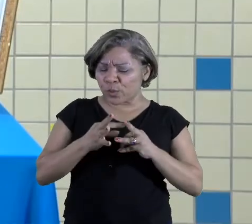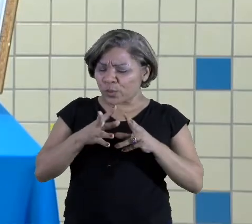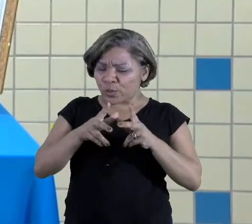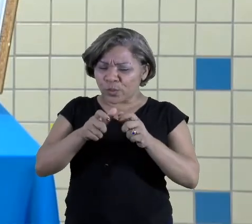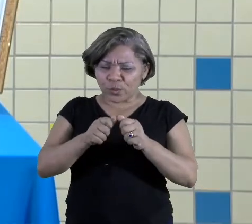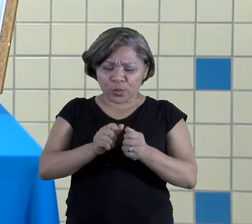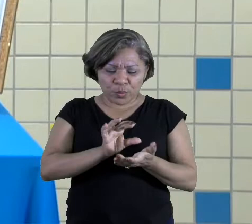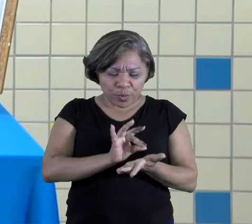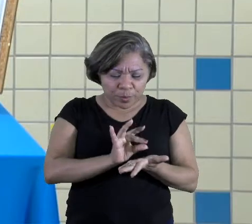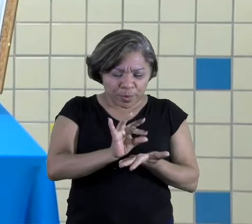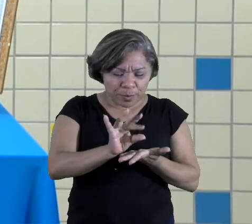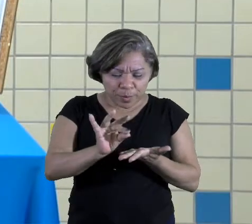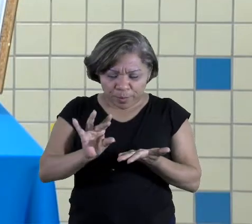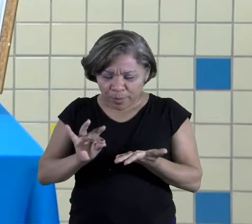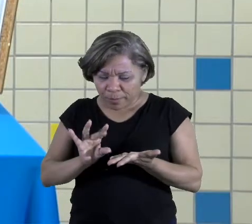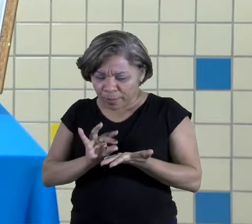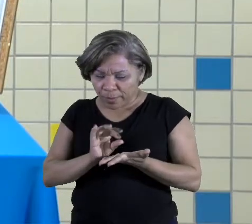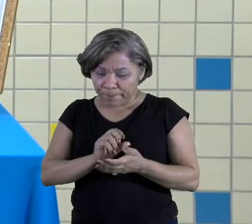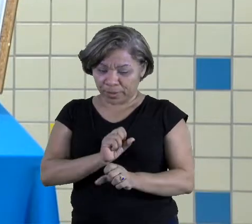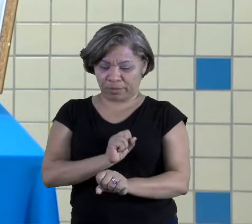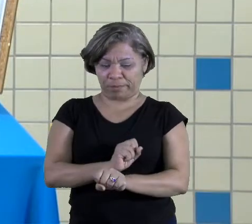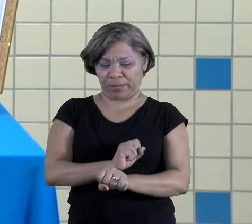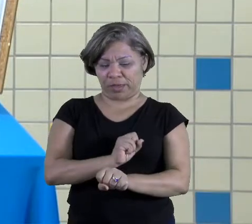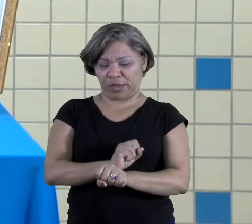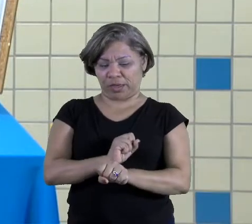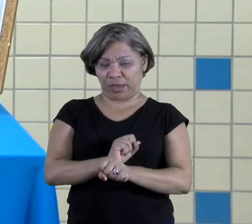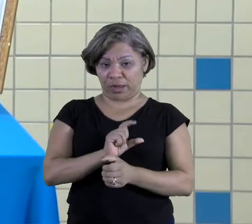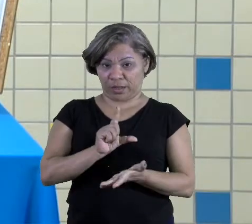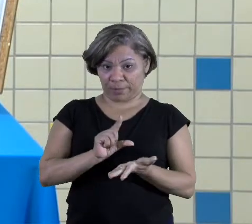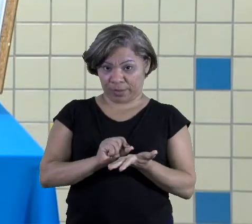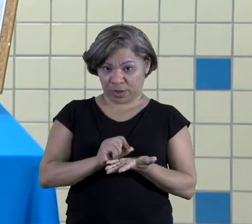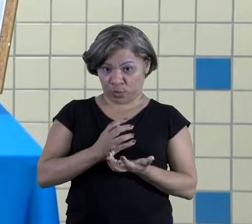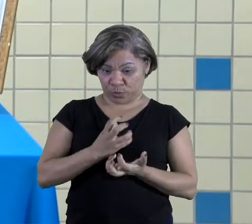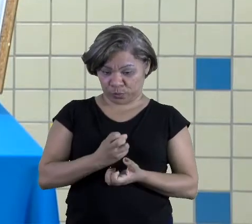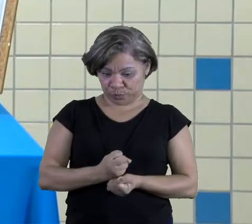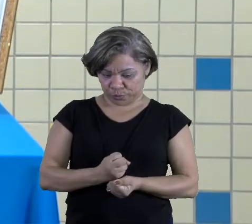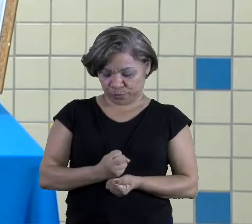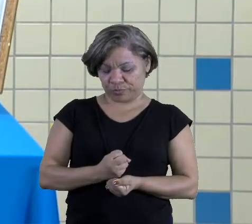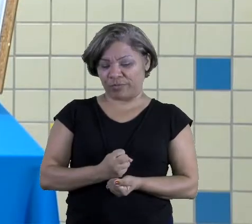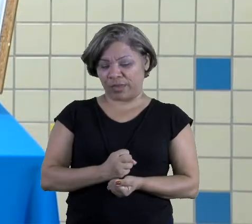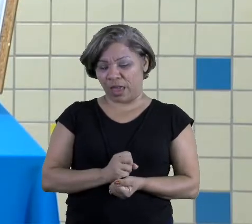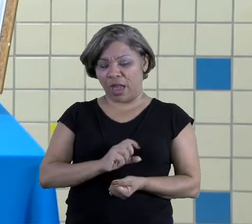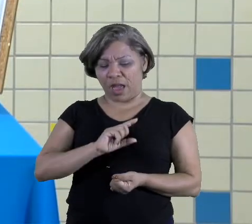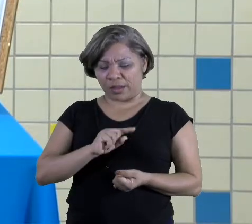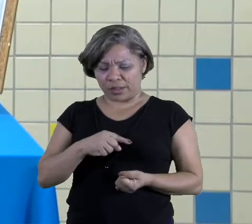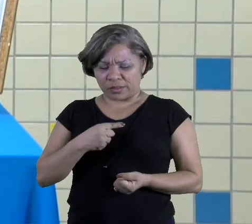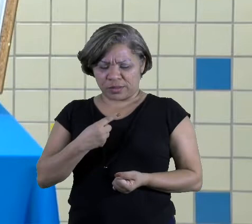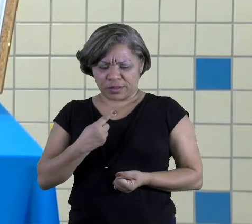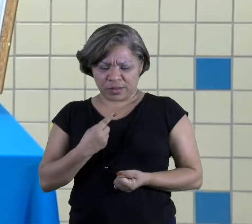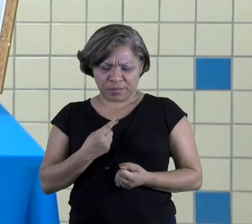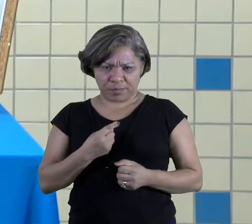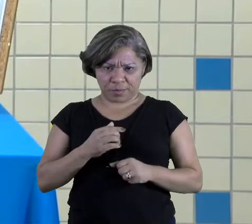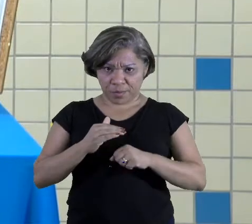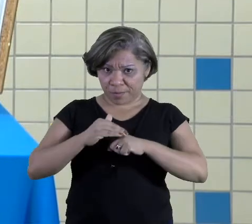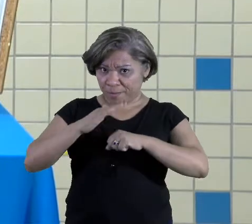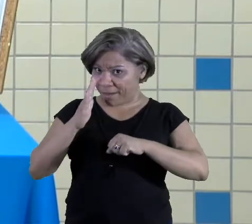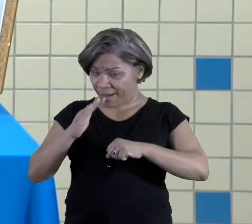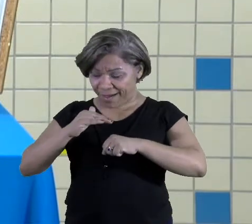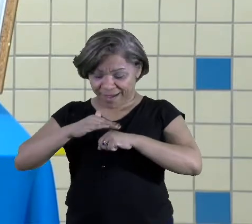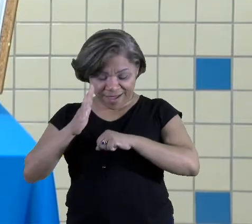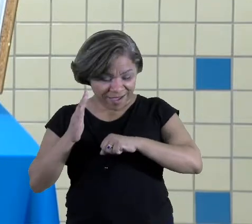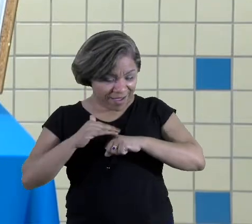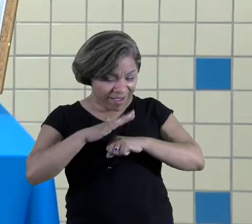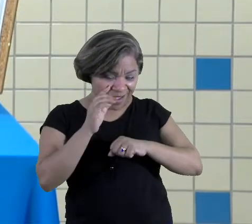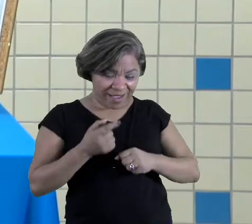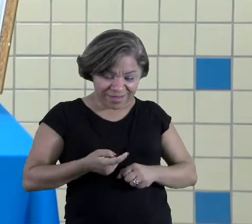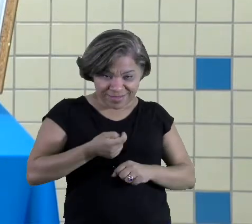gente vai esperar alguns minutinhos para a cola secar. Lembrando que quanto mais tampinhas, mais